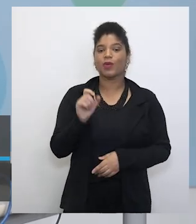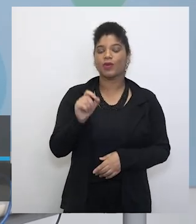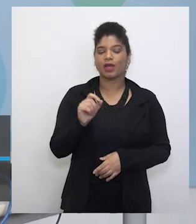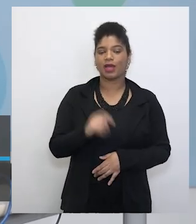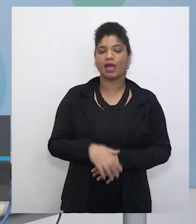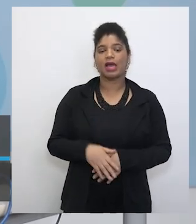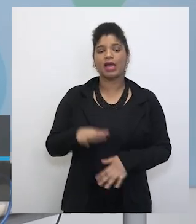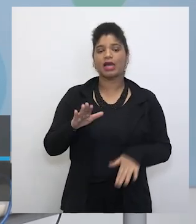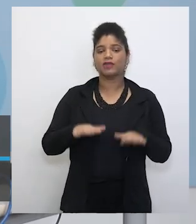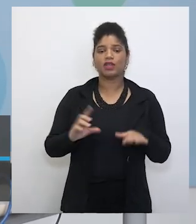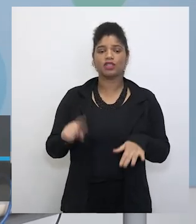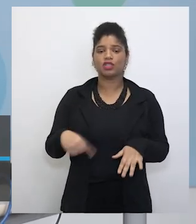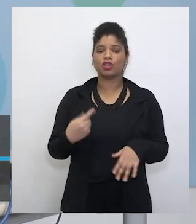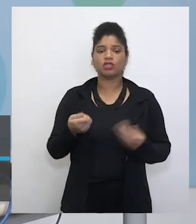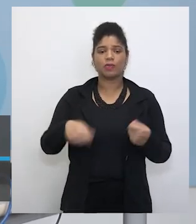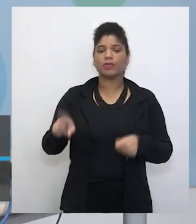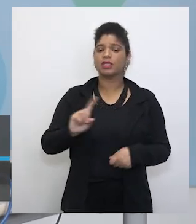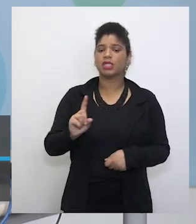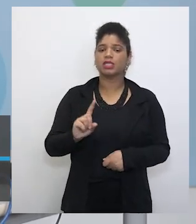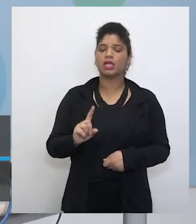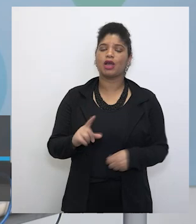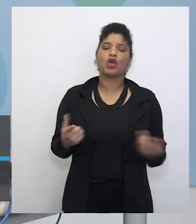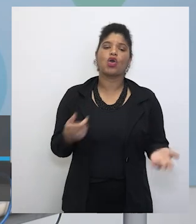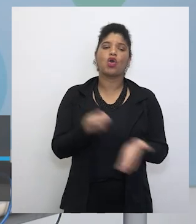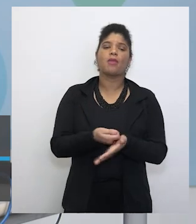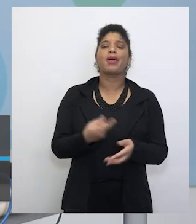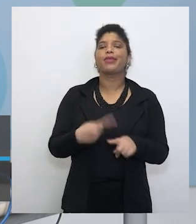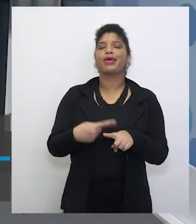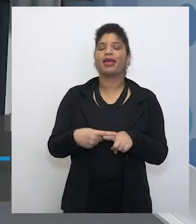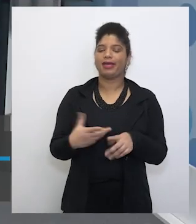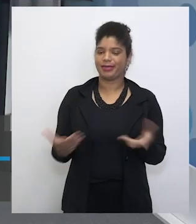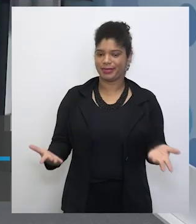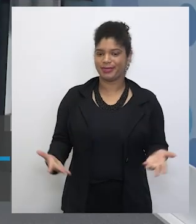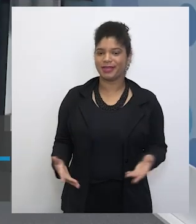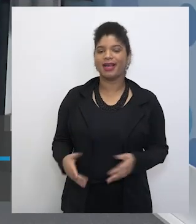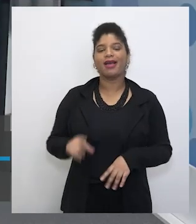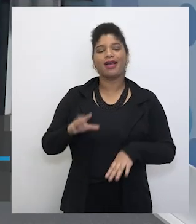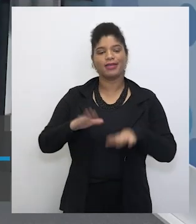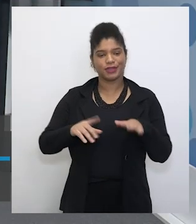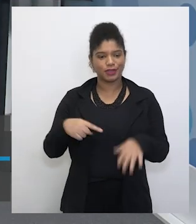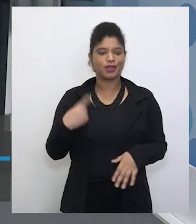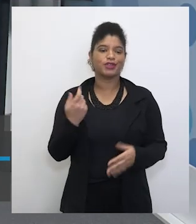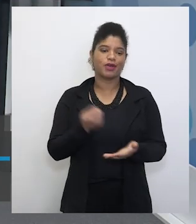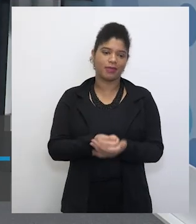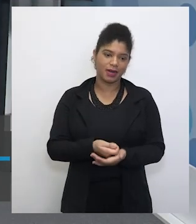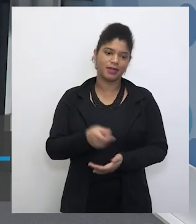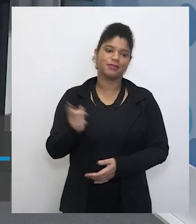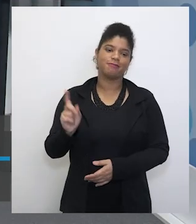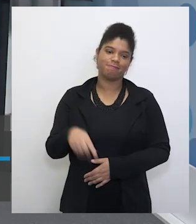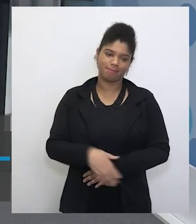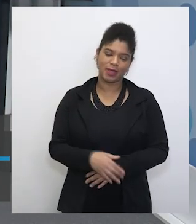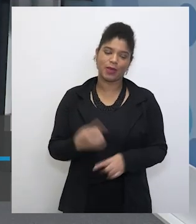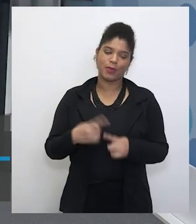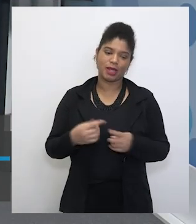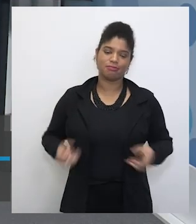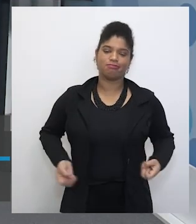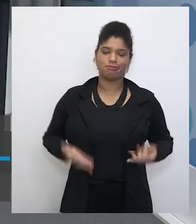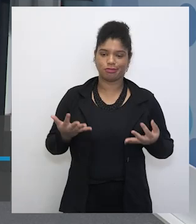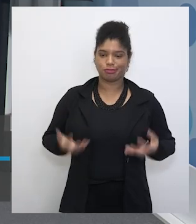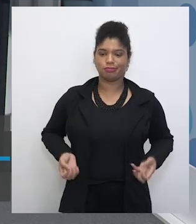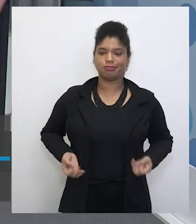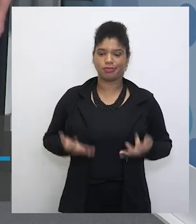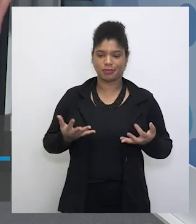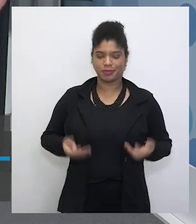precisa, não precisa, não compra, né? Mas a gente acaba comprando, né? Acaba comprando então, o consumismo. Essa é